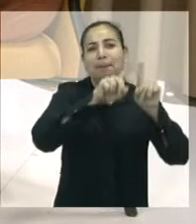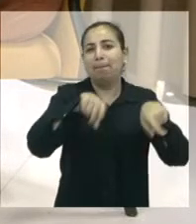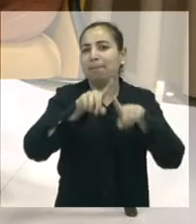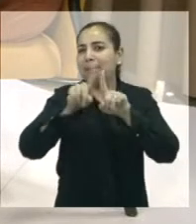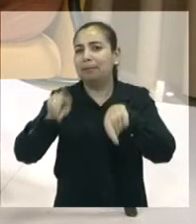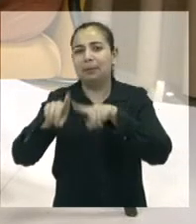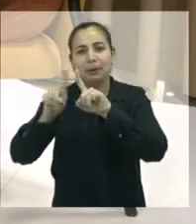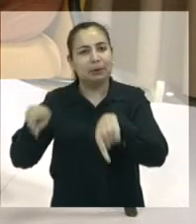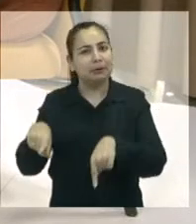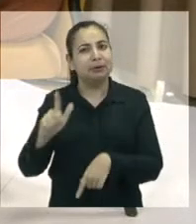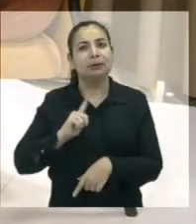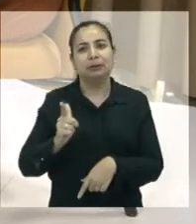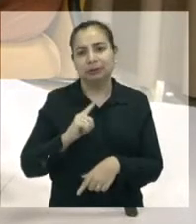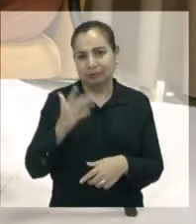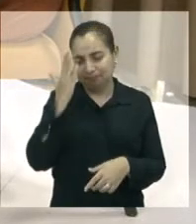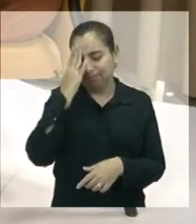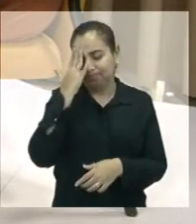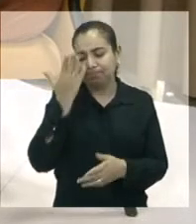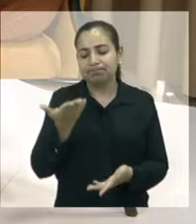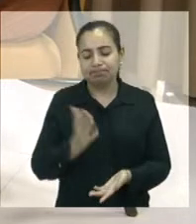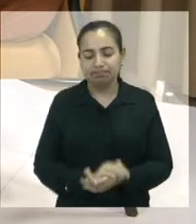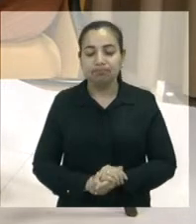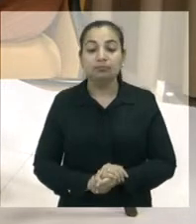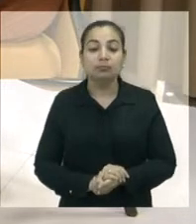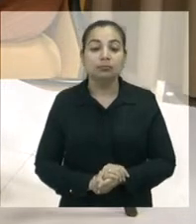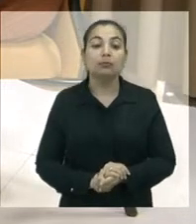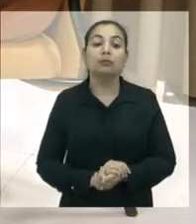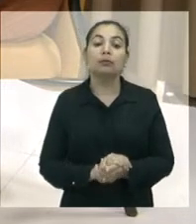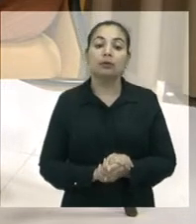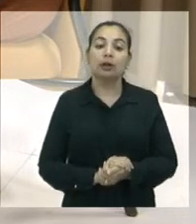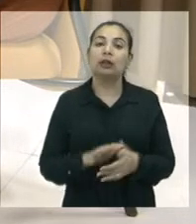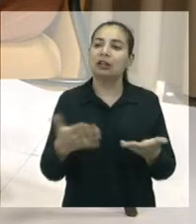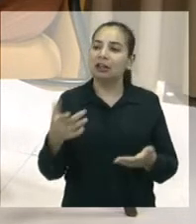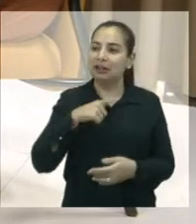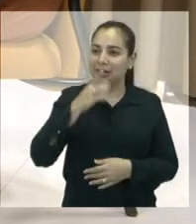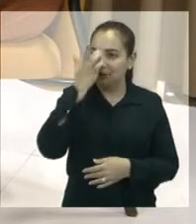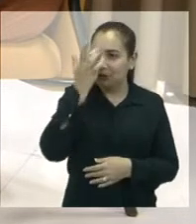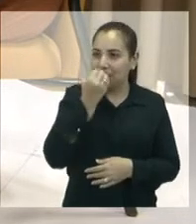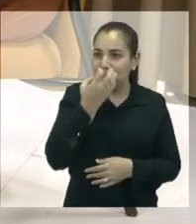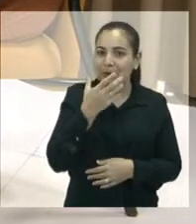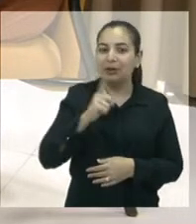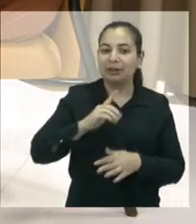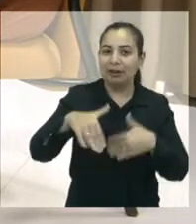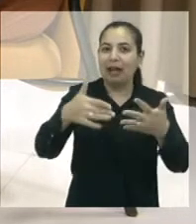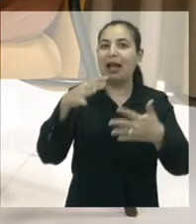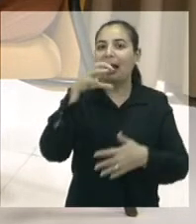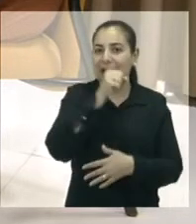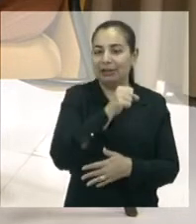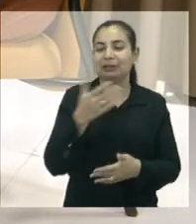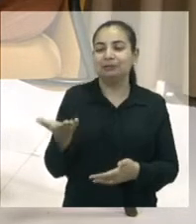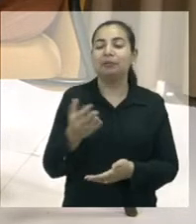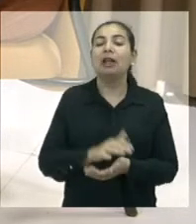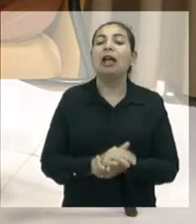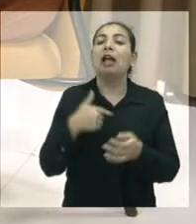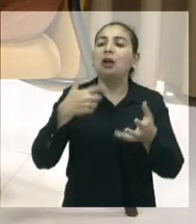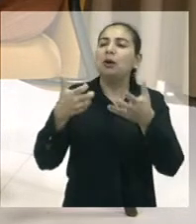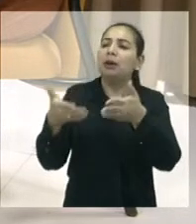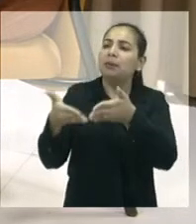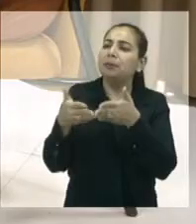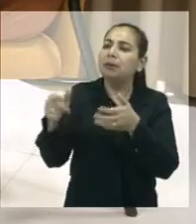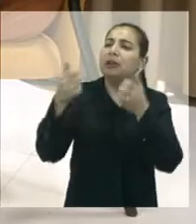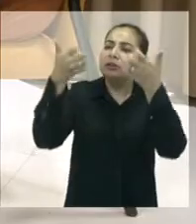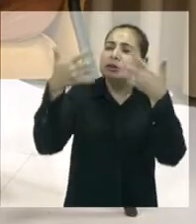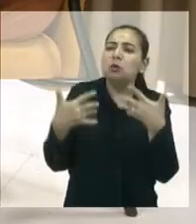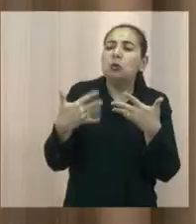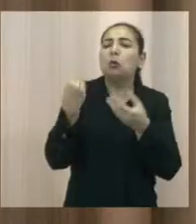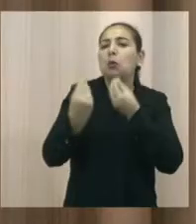e a gente sabe que isso ela vem para facilitar e agilizar, né? Eu vou pedir à senhora, por gentileza, para a gente explicar um pouquinho, para quem está nos assistindo,